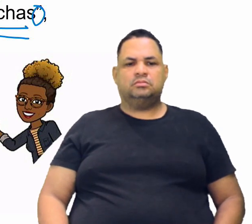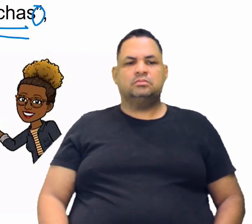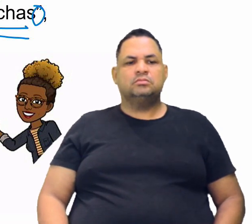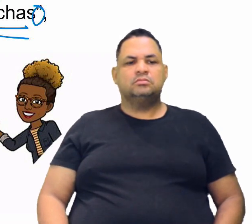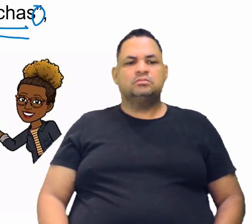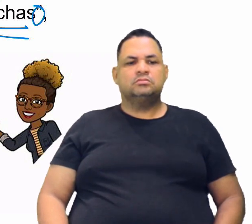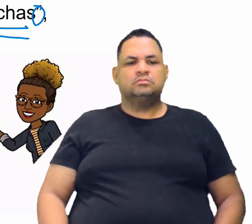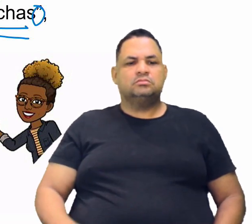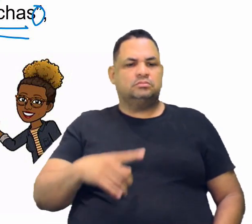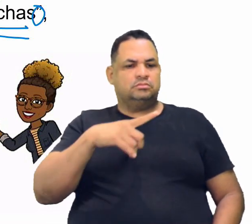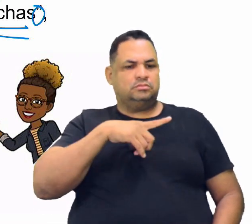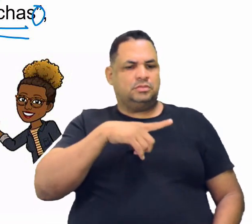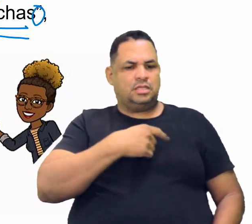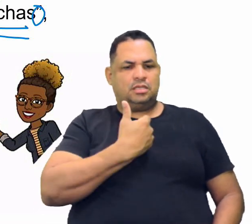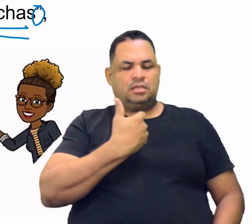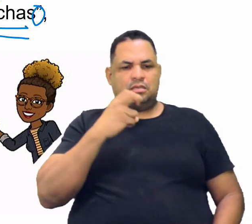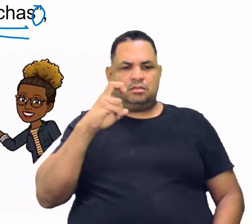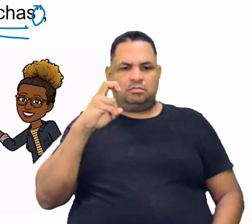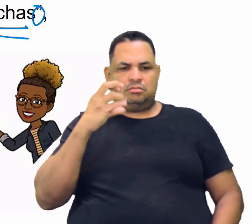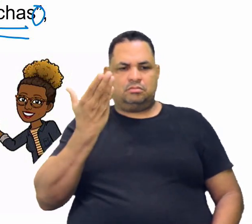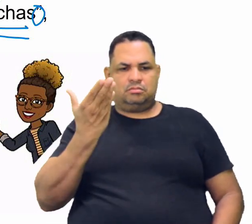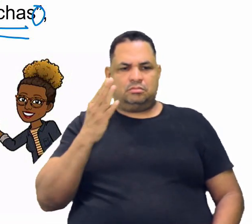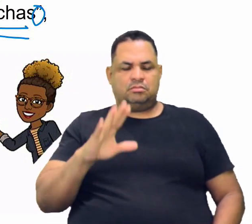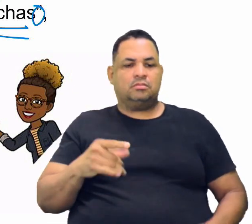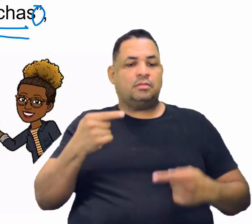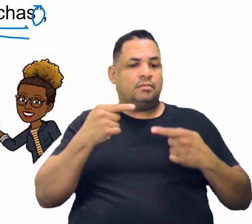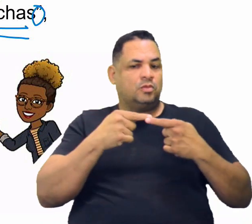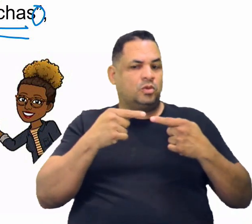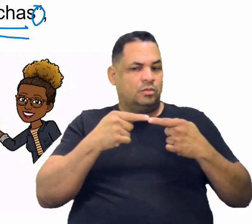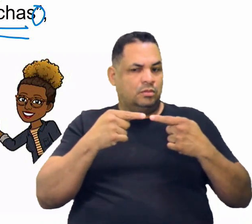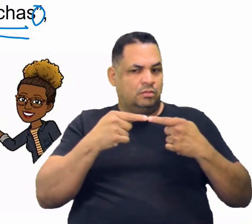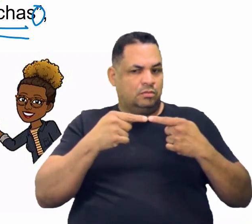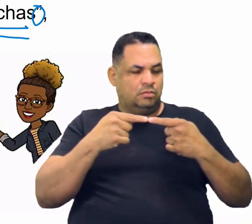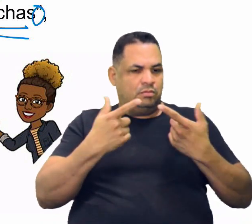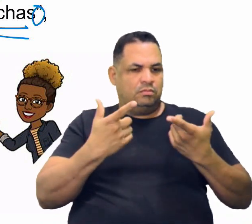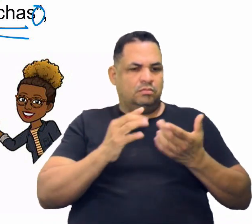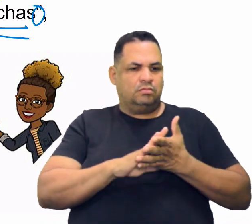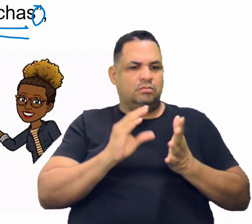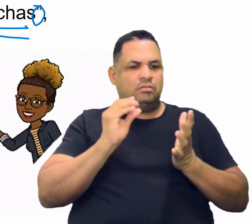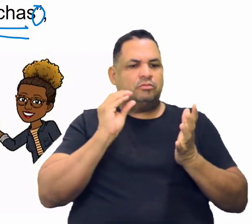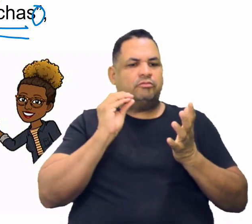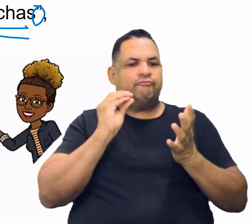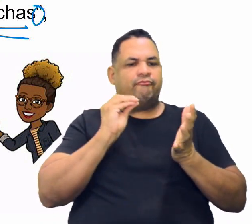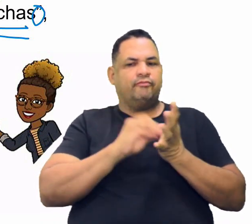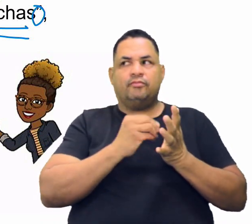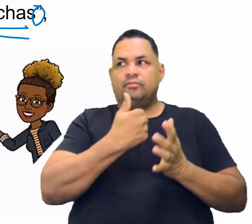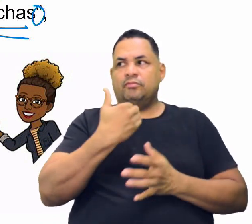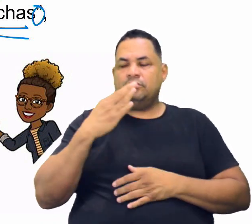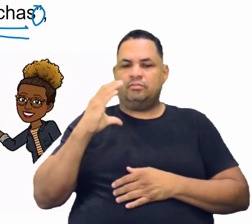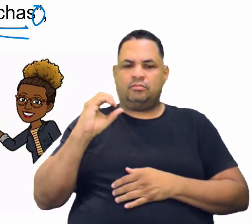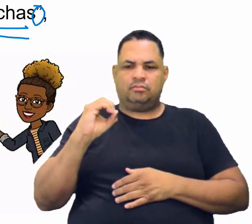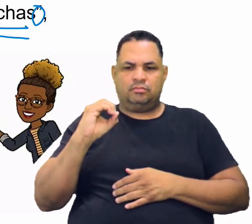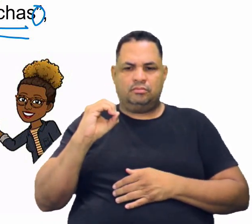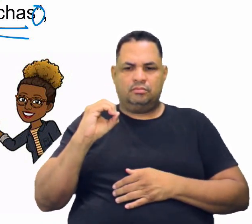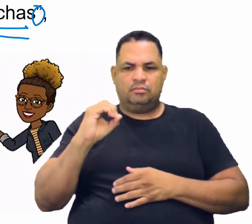Sobraram 15, ó, sempre fazendo essa concordância. E faltam